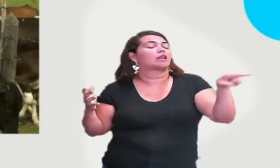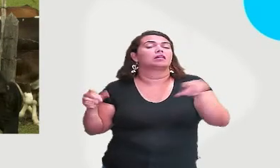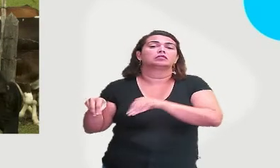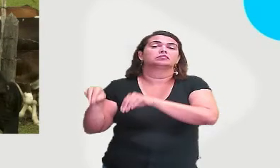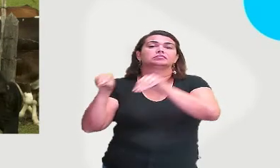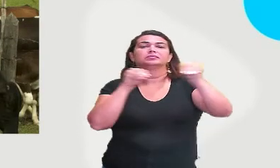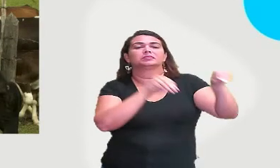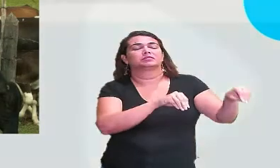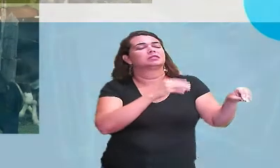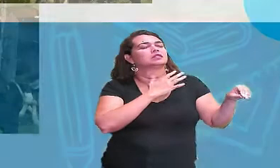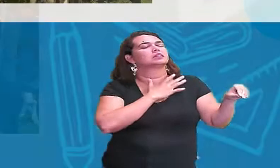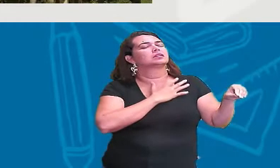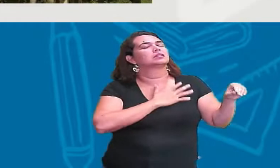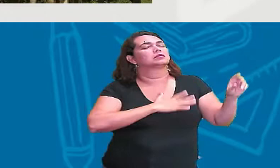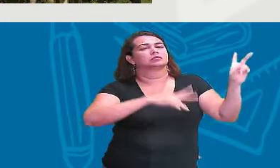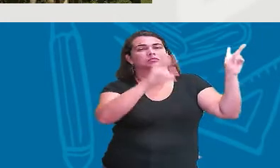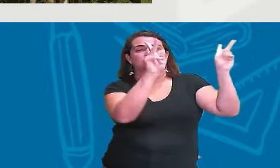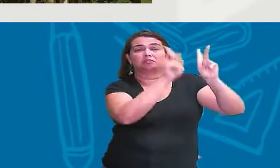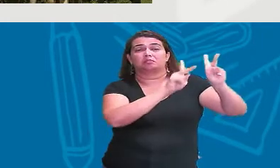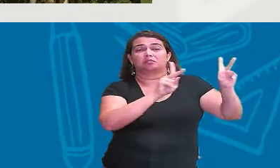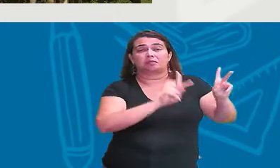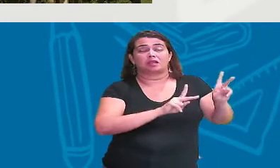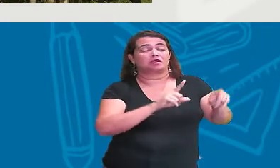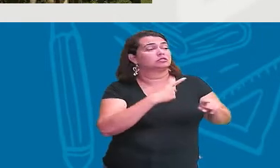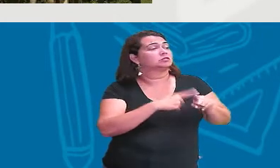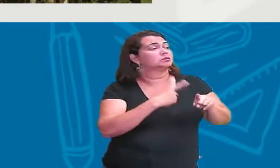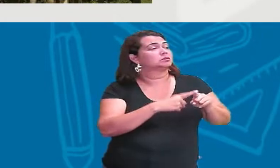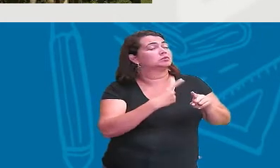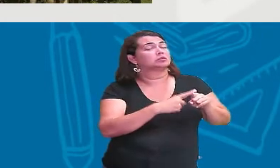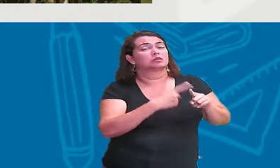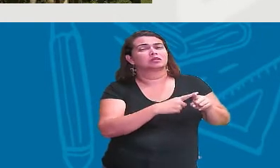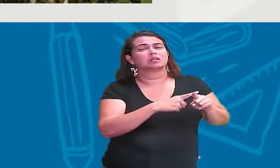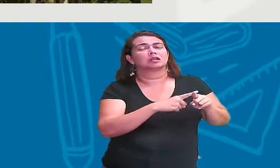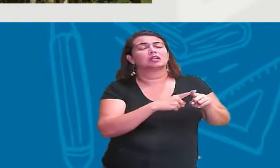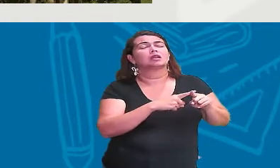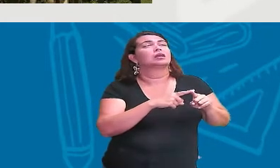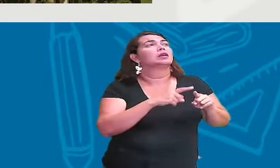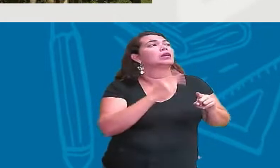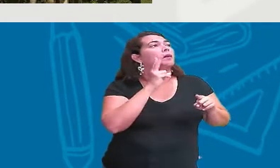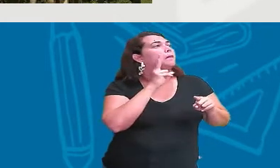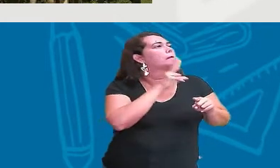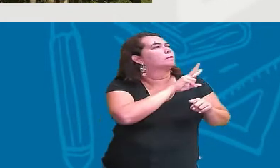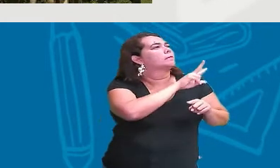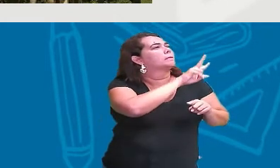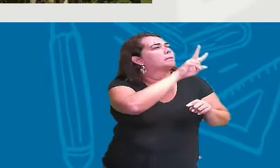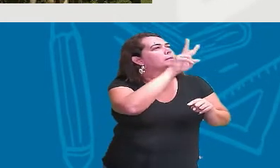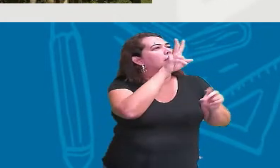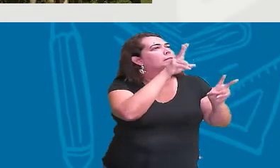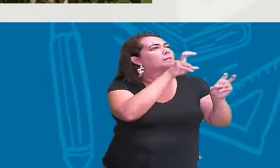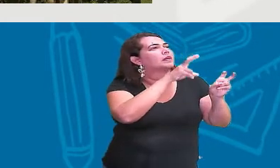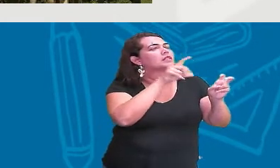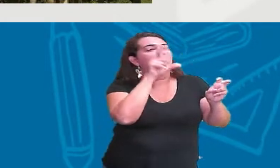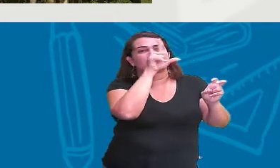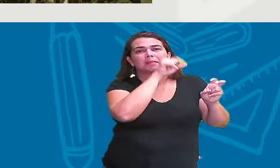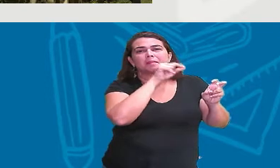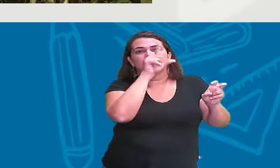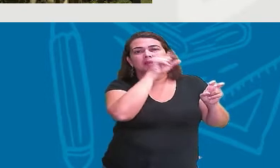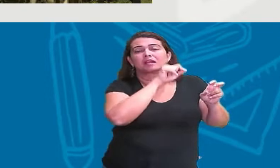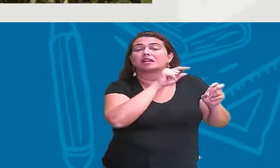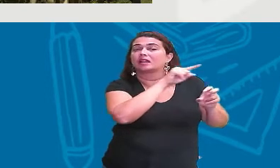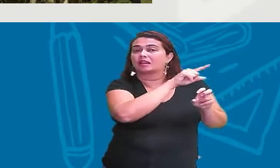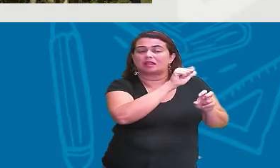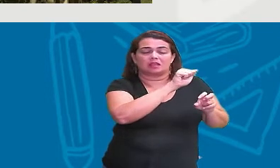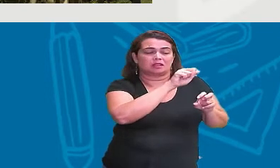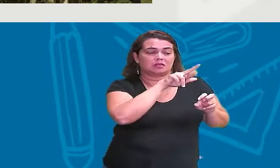no verde, naquela paz, escutando aquele som de passarinhos. Até o ar, minha gente,